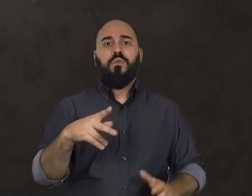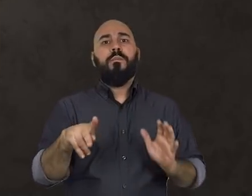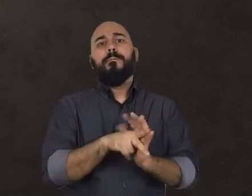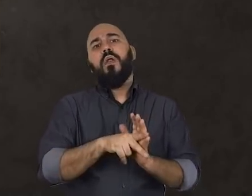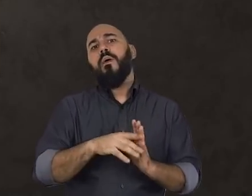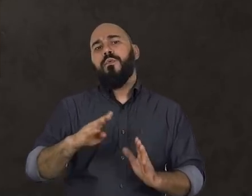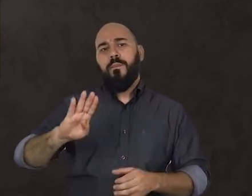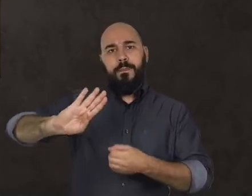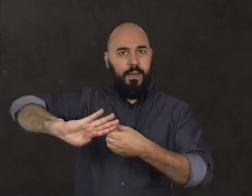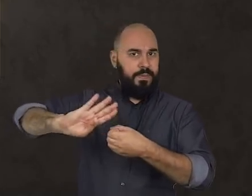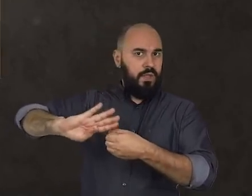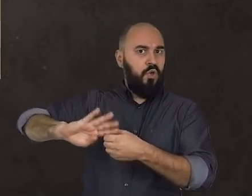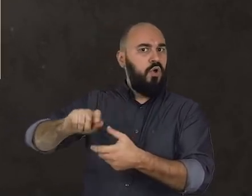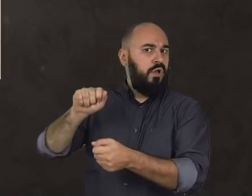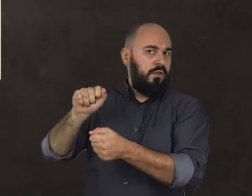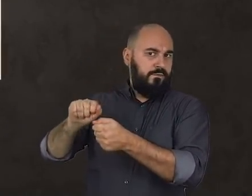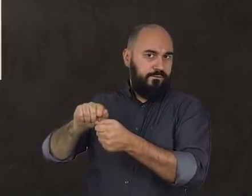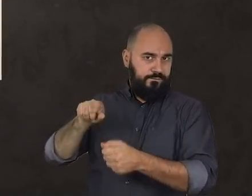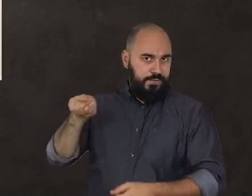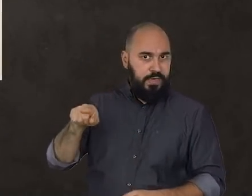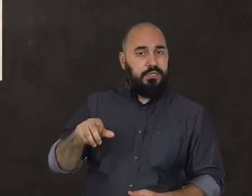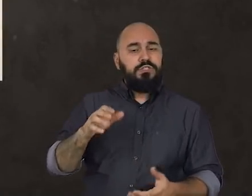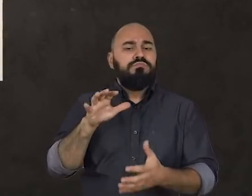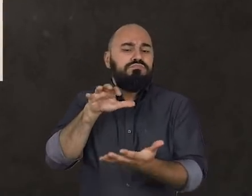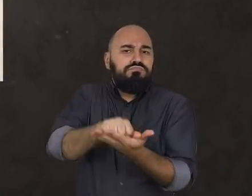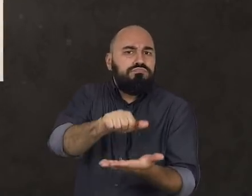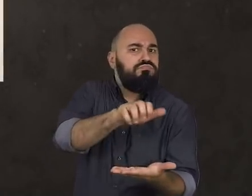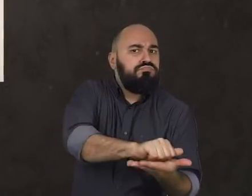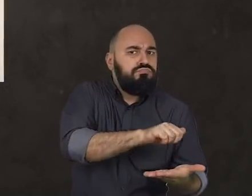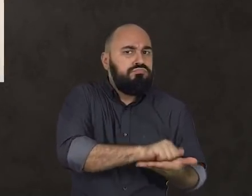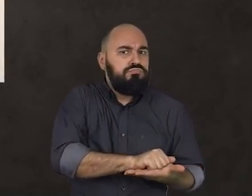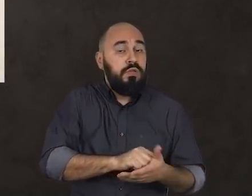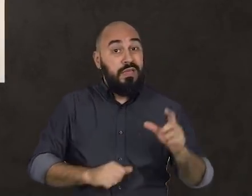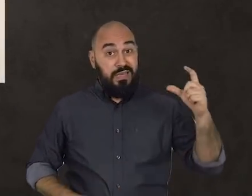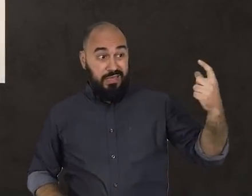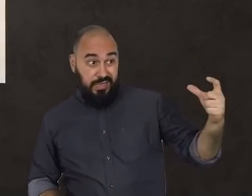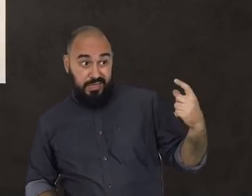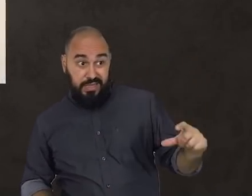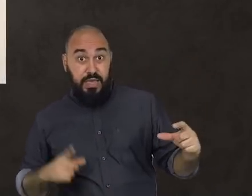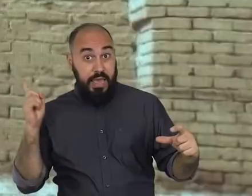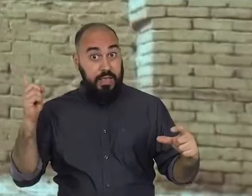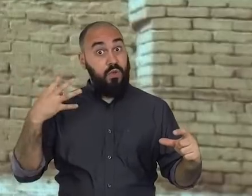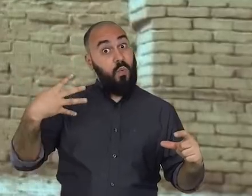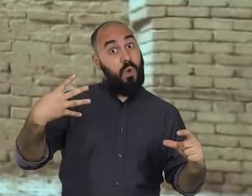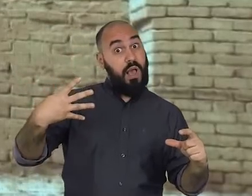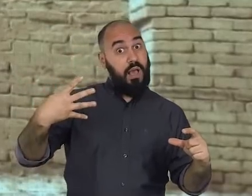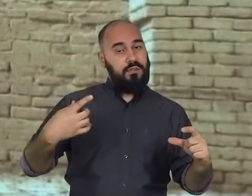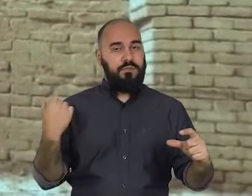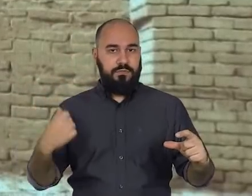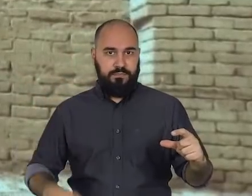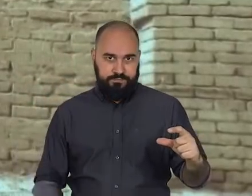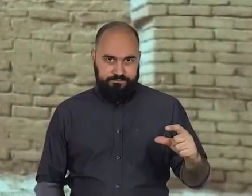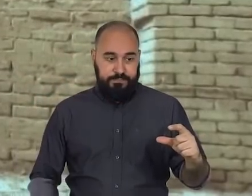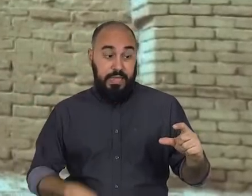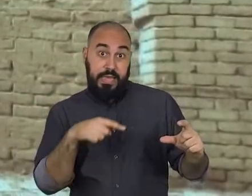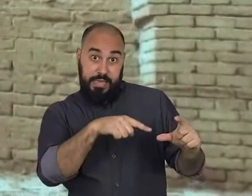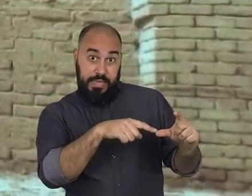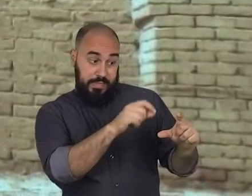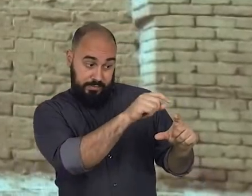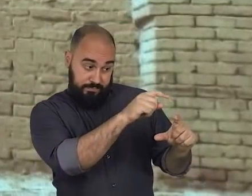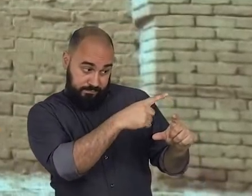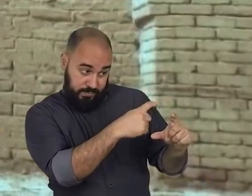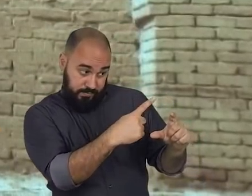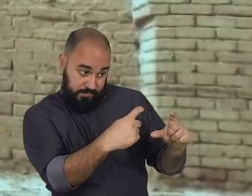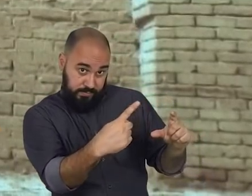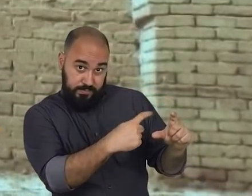dos últimos anos de reinado de Nabopolassar, pai de Nabucodonosor, rei da Babilônia. De acordo com esse documento que você acabou